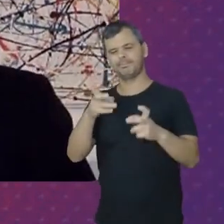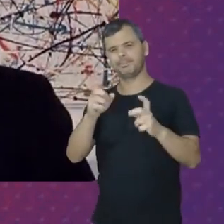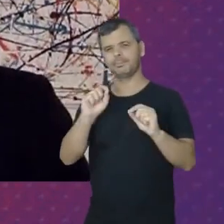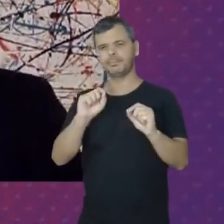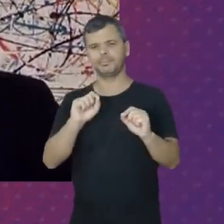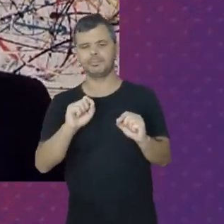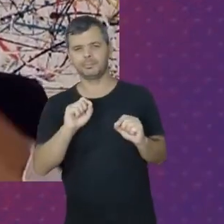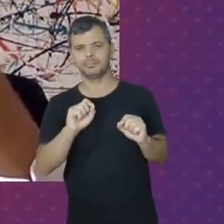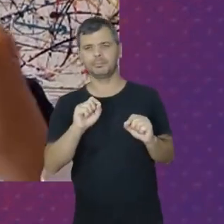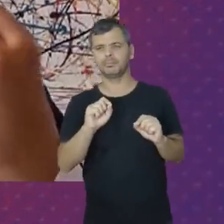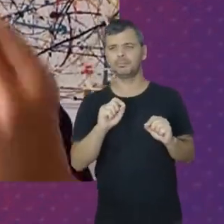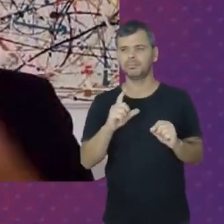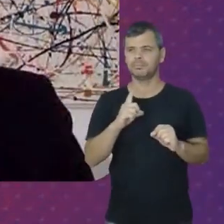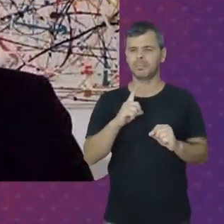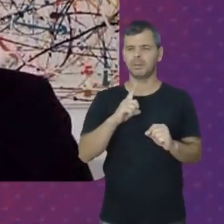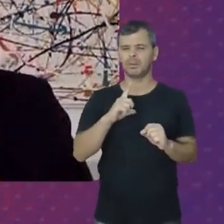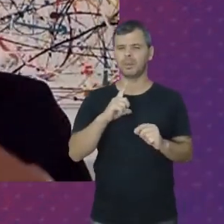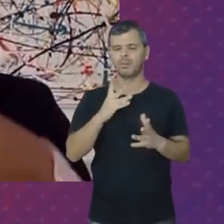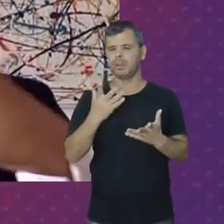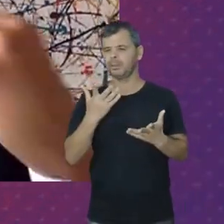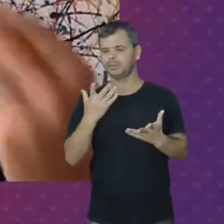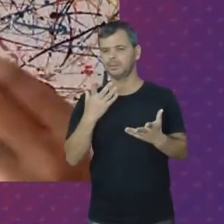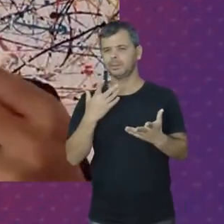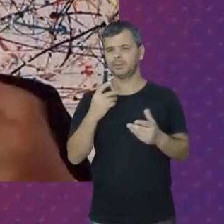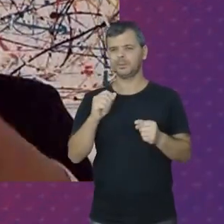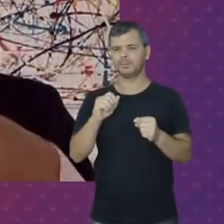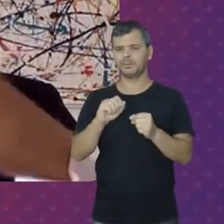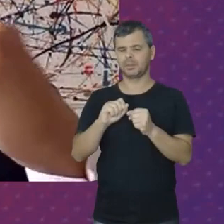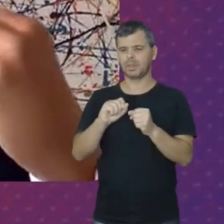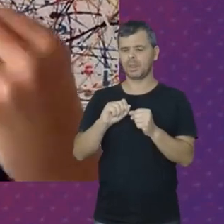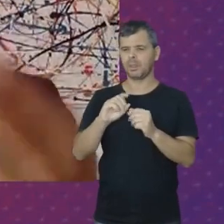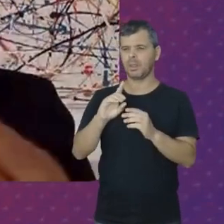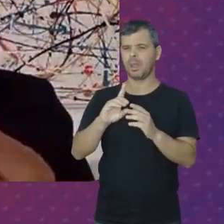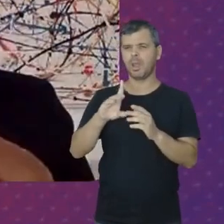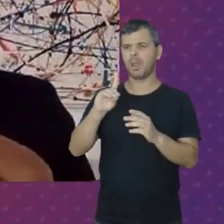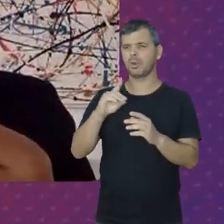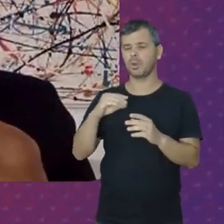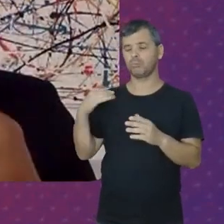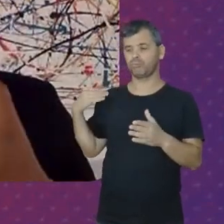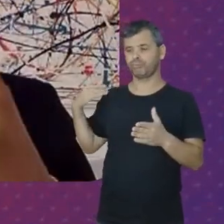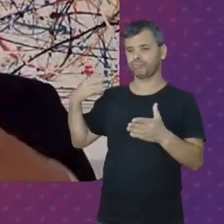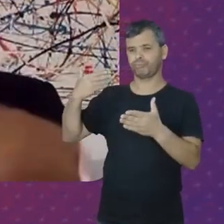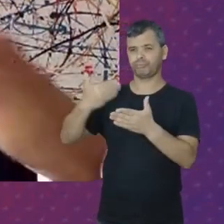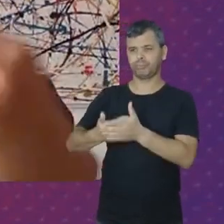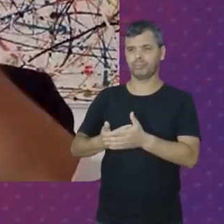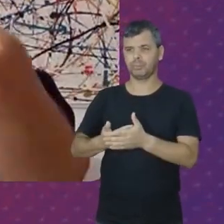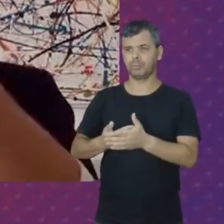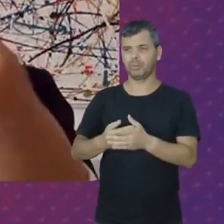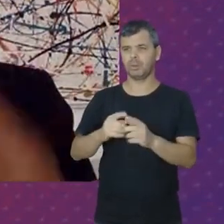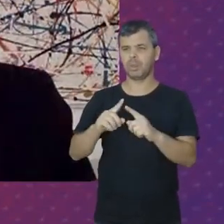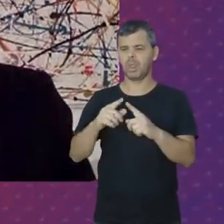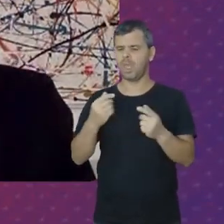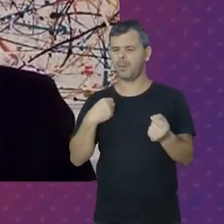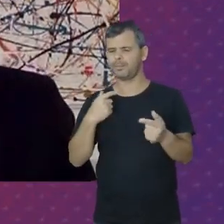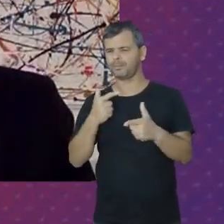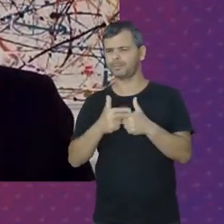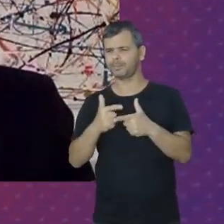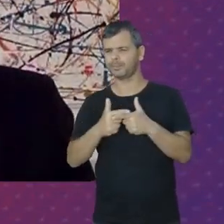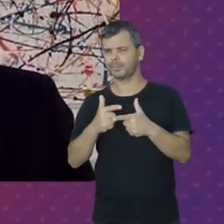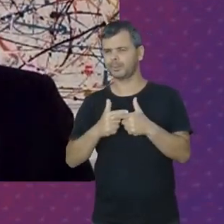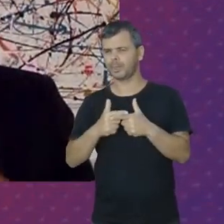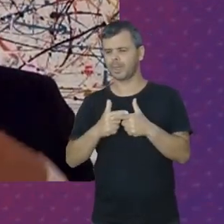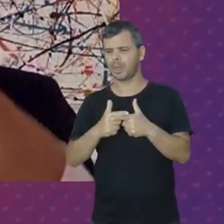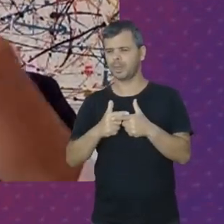que há uma omissão, há um déficit histórico, há uma ineficiência do